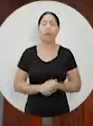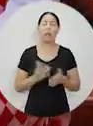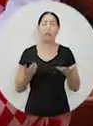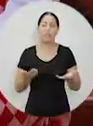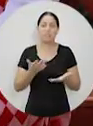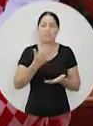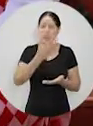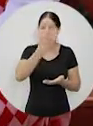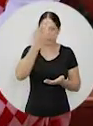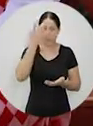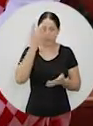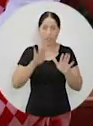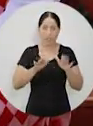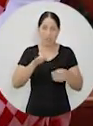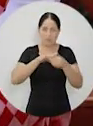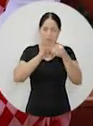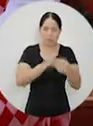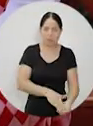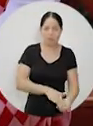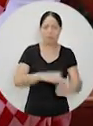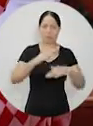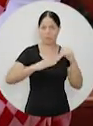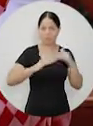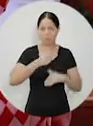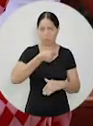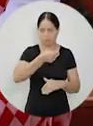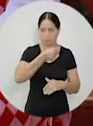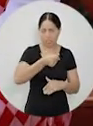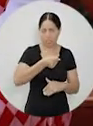coisa. Uma pessoa que desqualifica o trabalho de